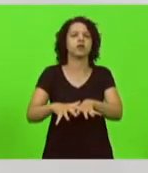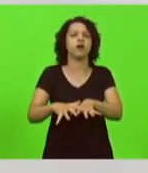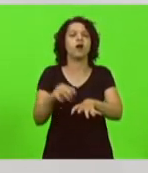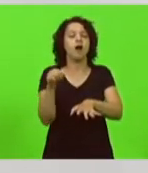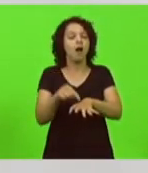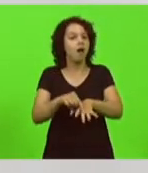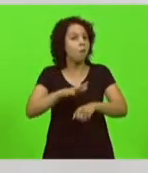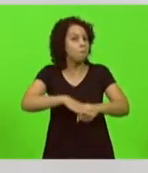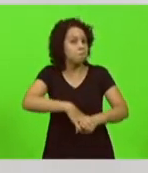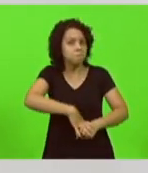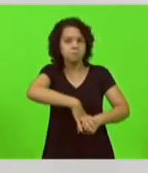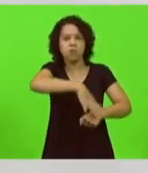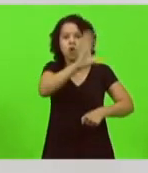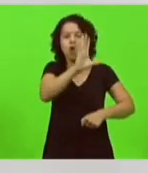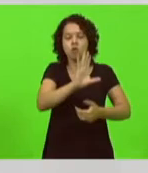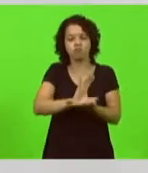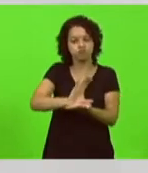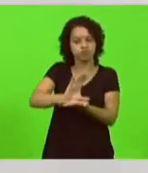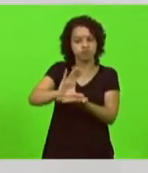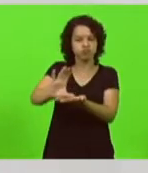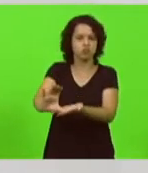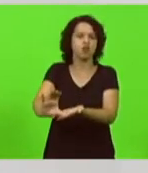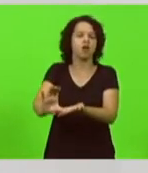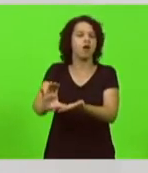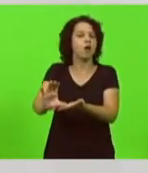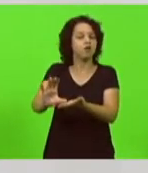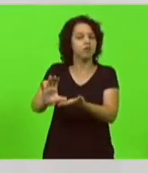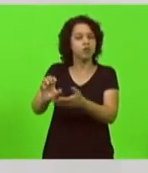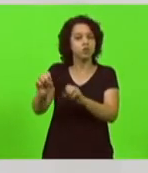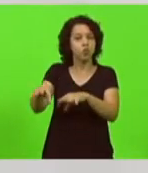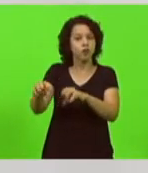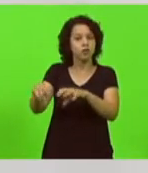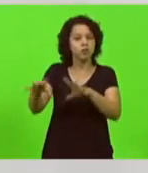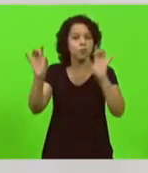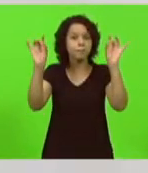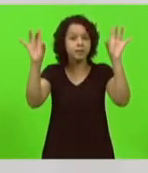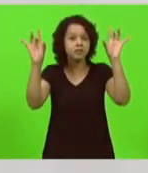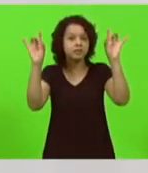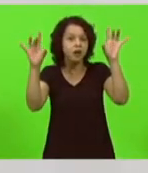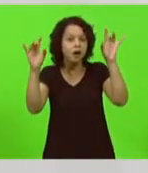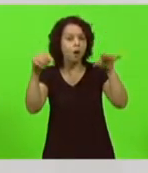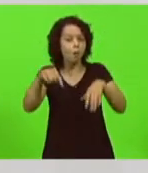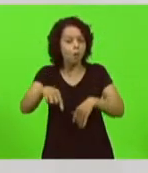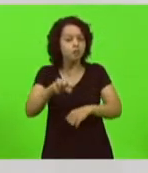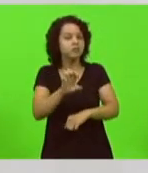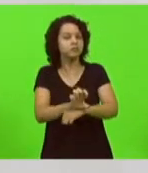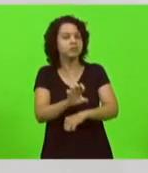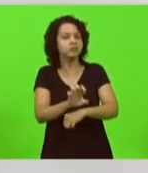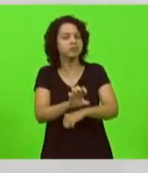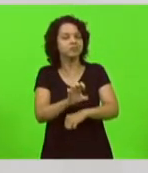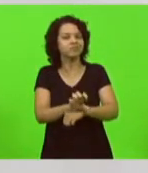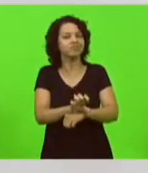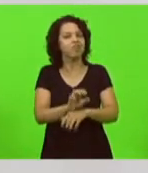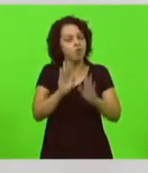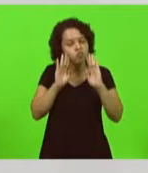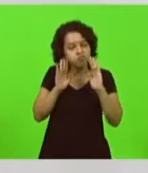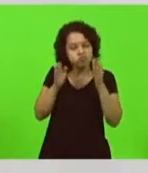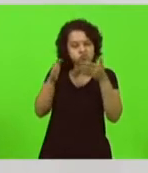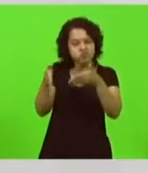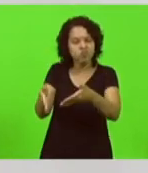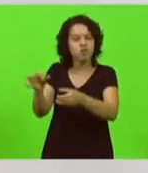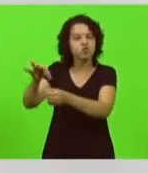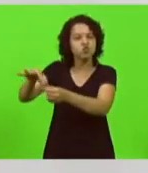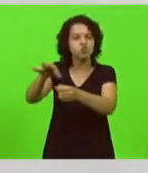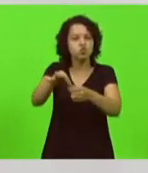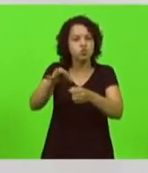da história em educação especial do nosso Estado, voltado a instituições especializadas em todas